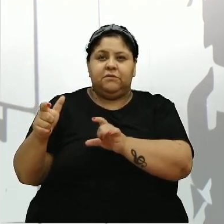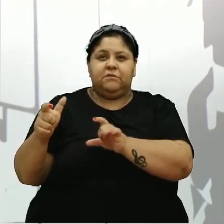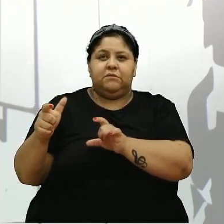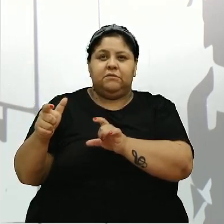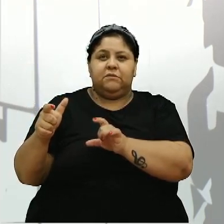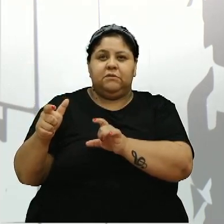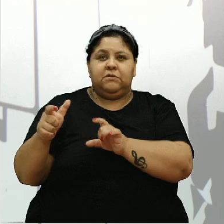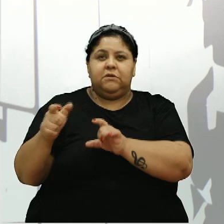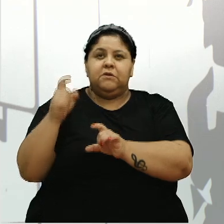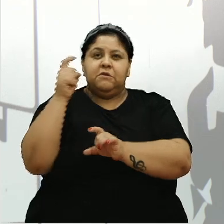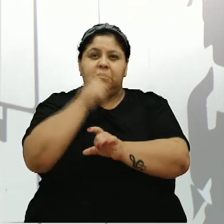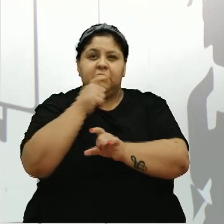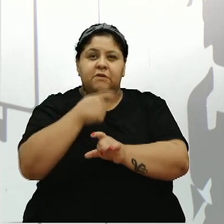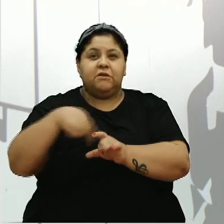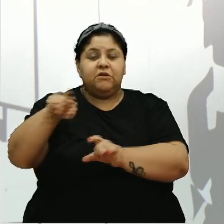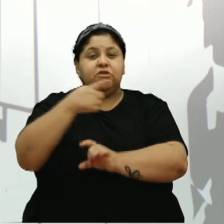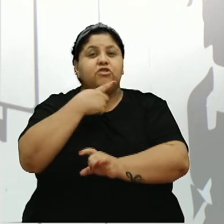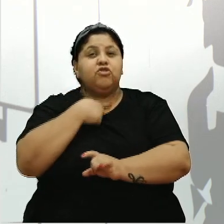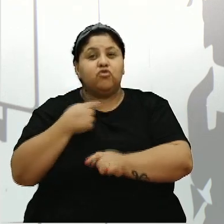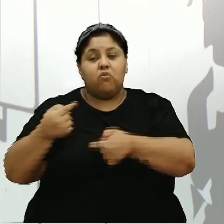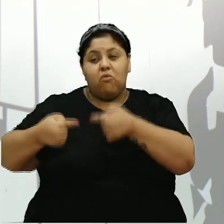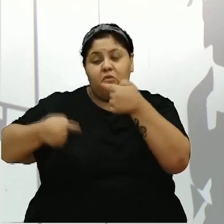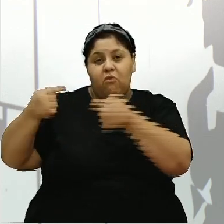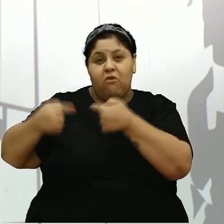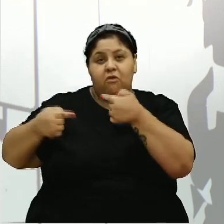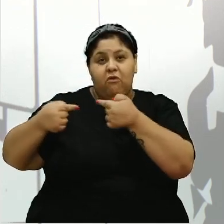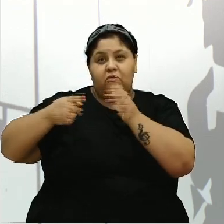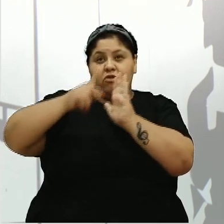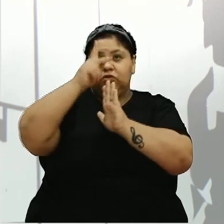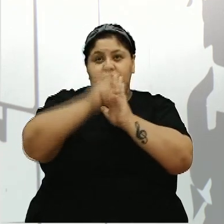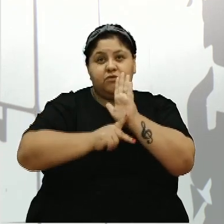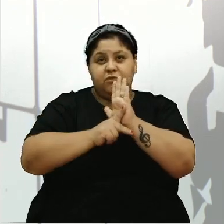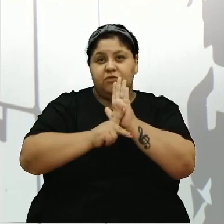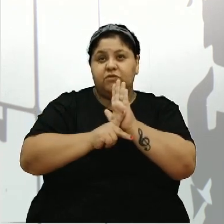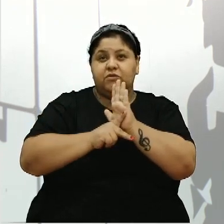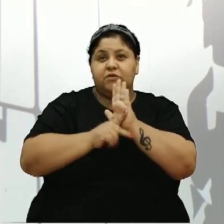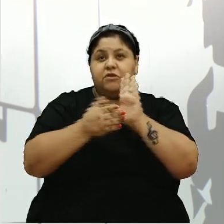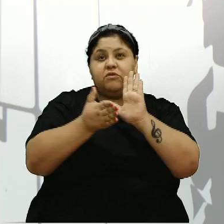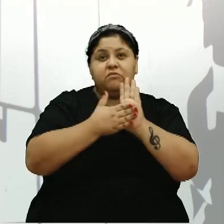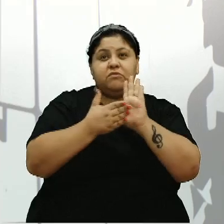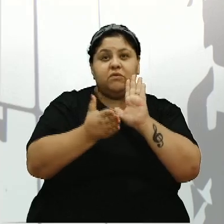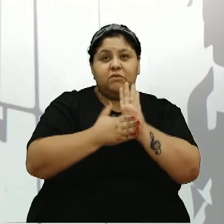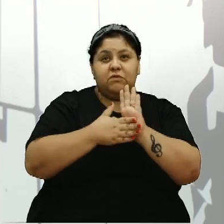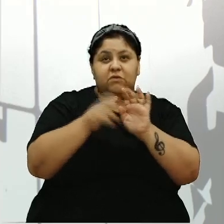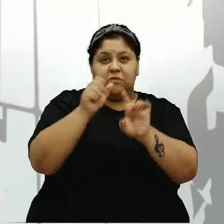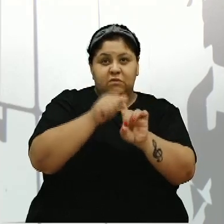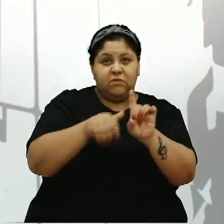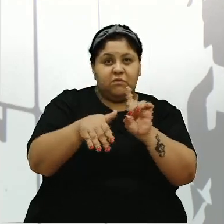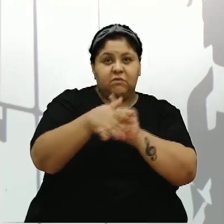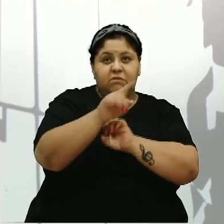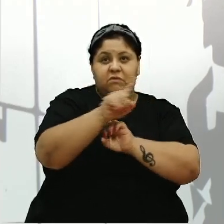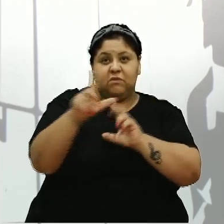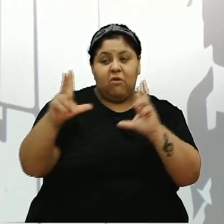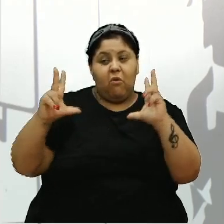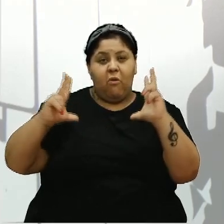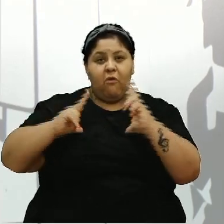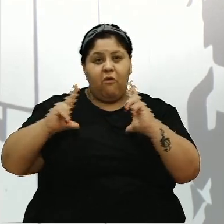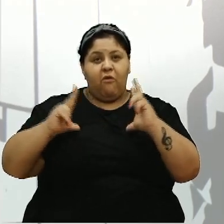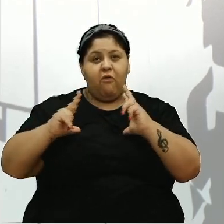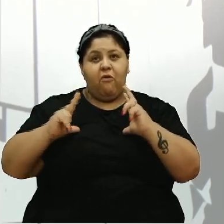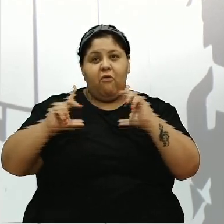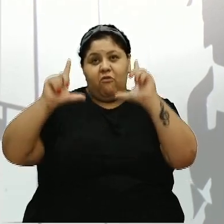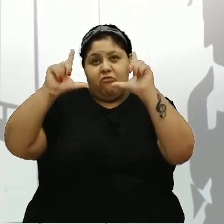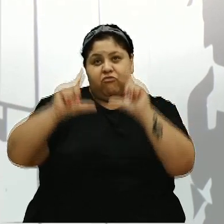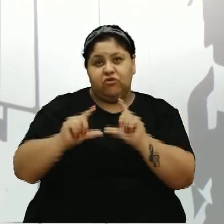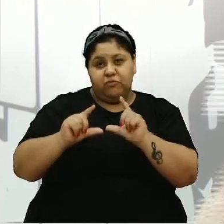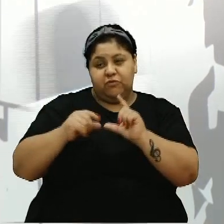inverídicos, né? Então é isso que a gente gostaria, um debate de projeto, né? Um debate de propostas para a sociedade e não pessoalizando e diminuindo o debate